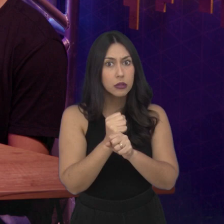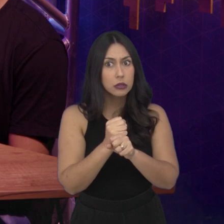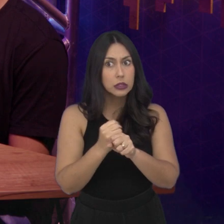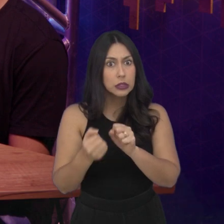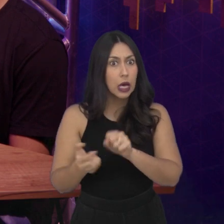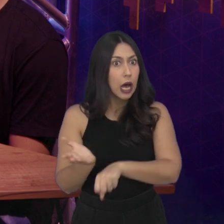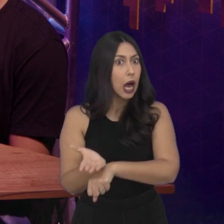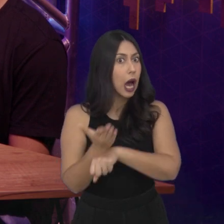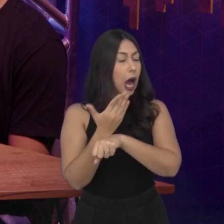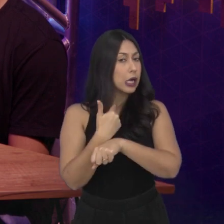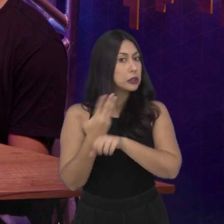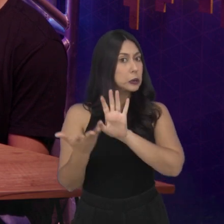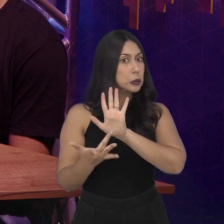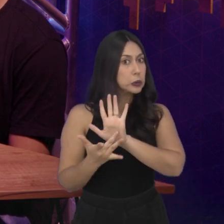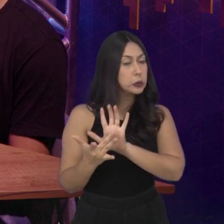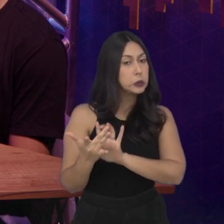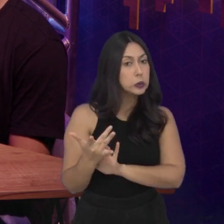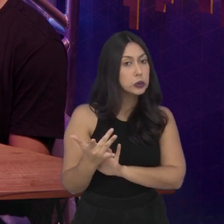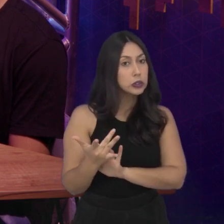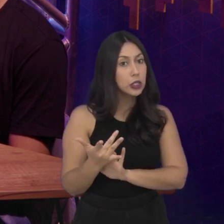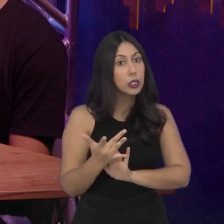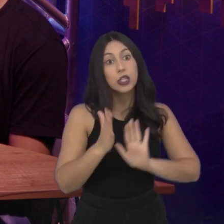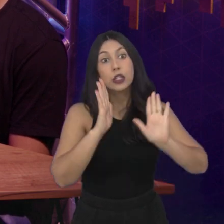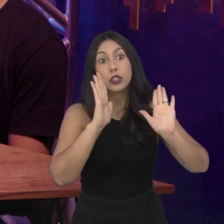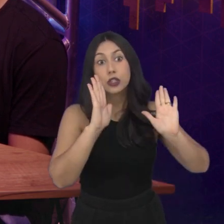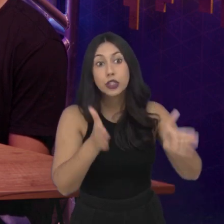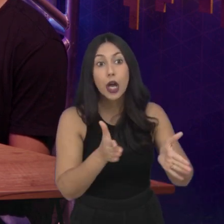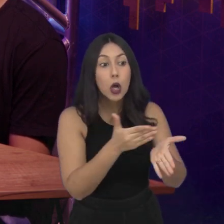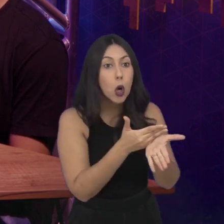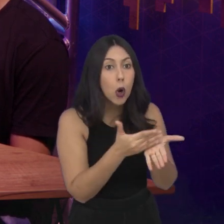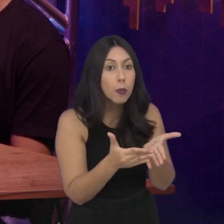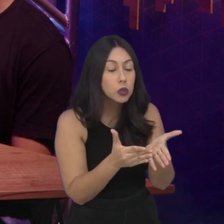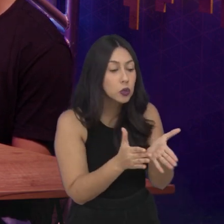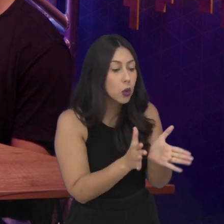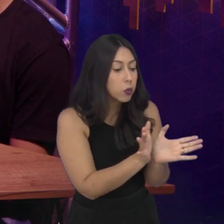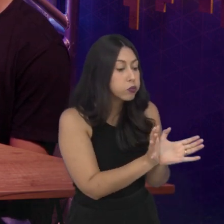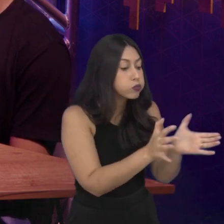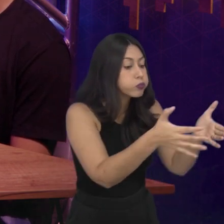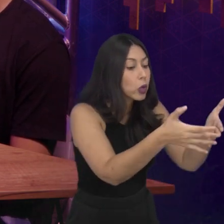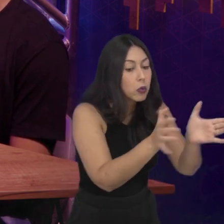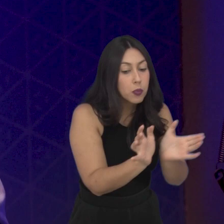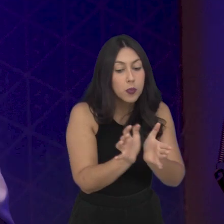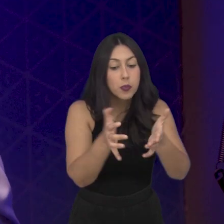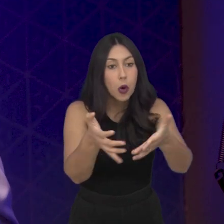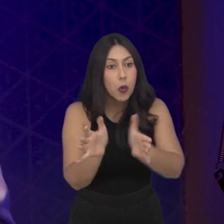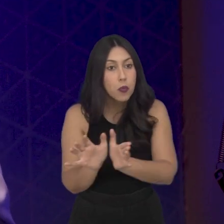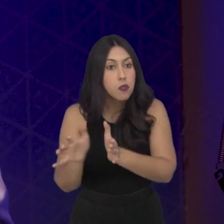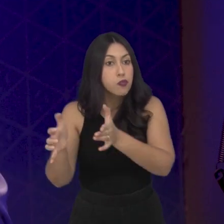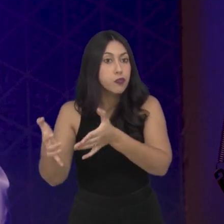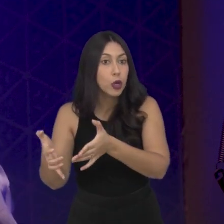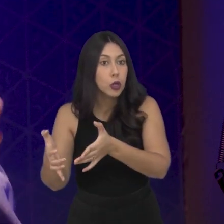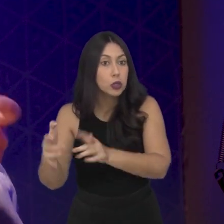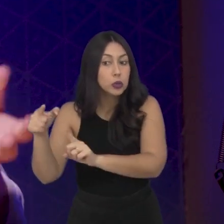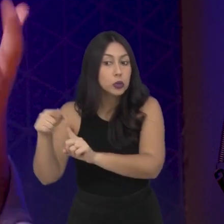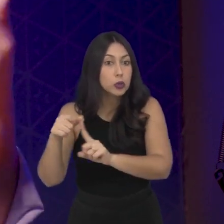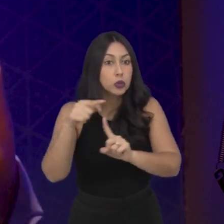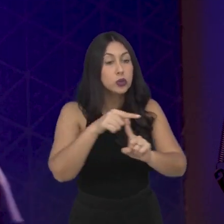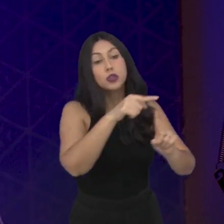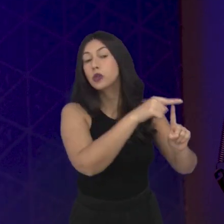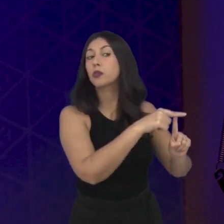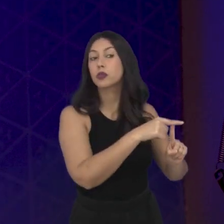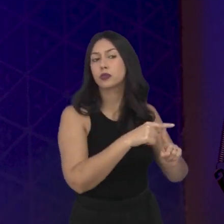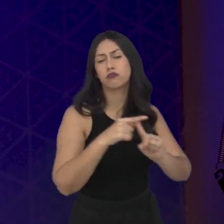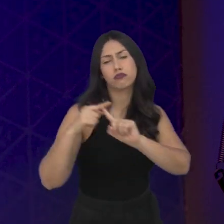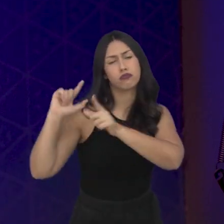foi uma das primeiras pessoas a começar a separar gêneros. E eram gêneros